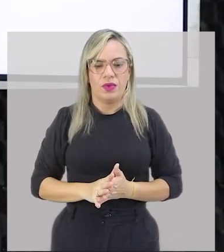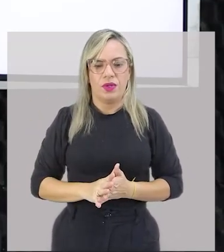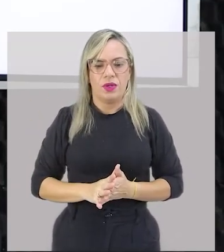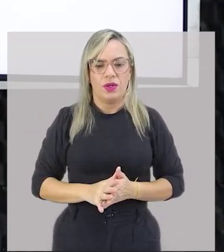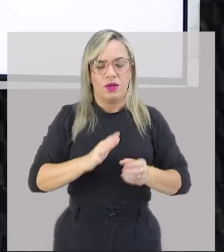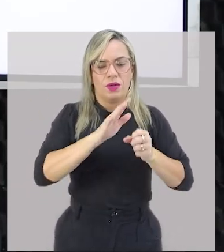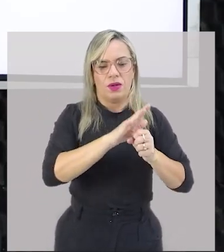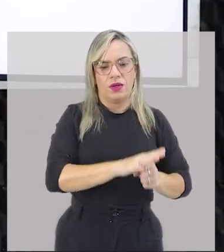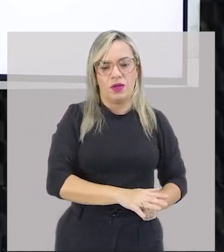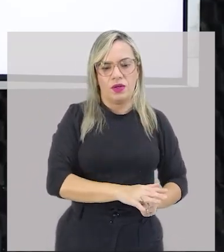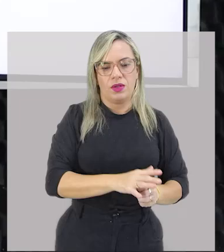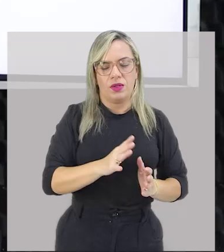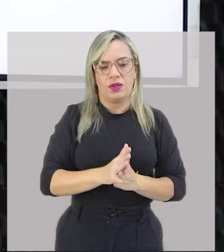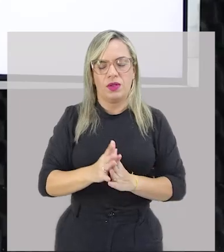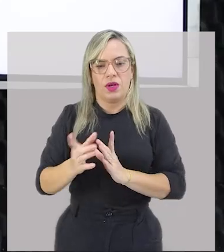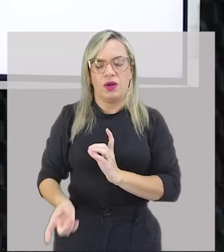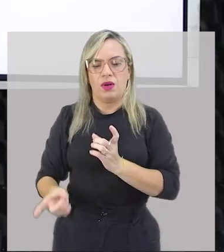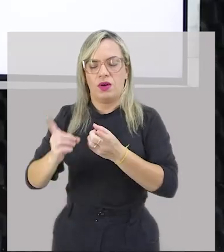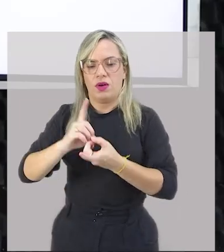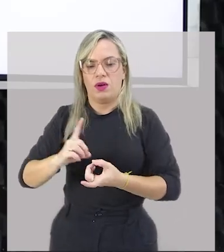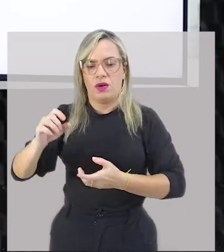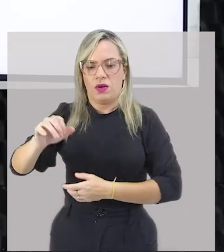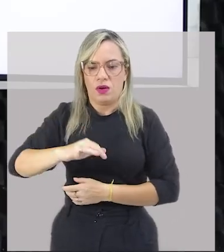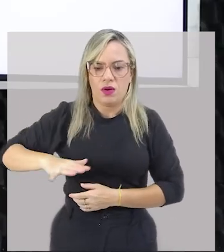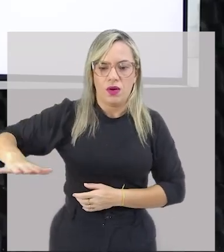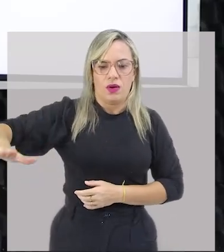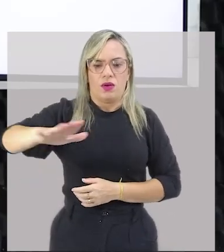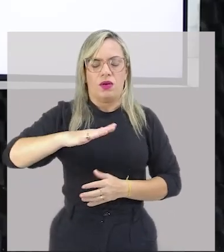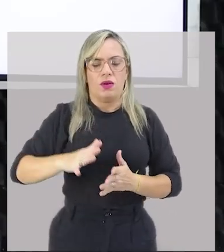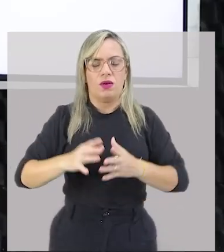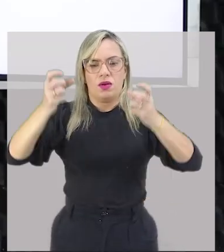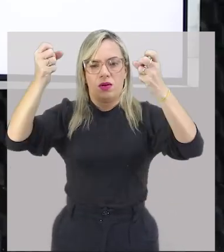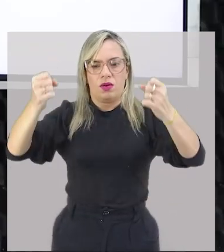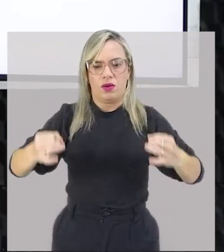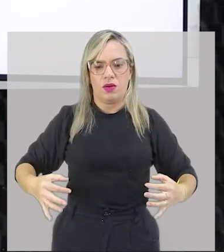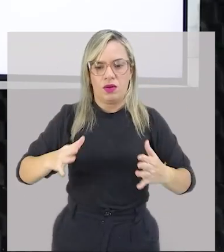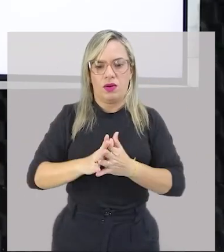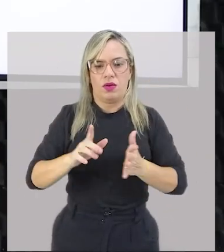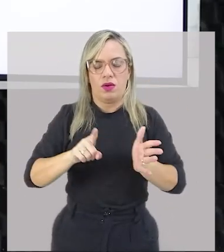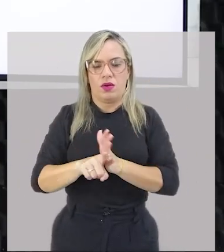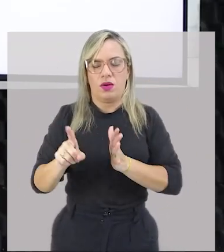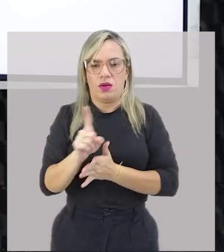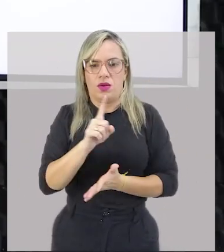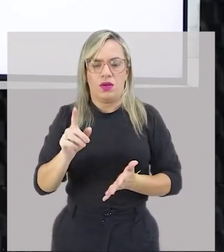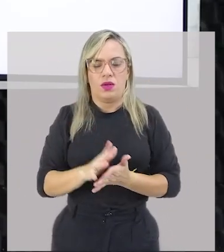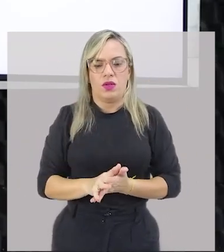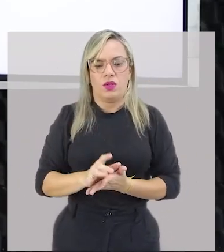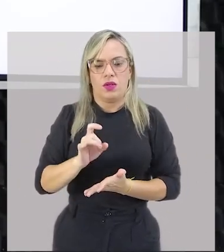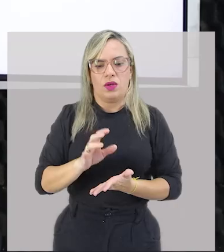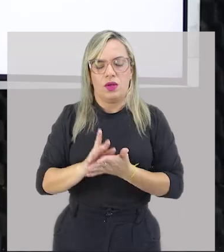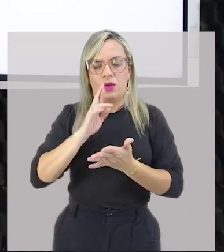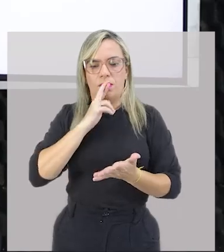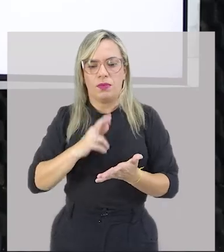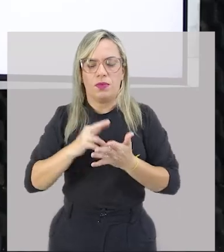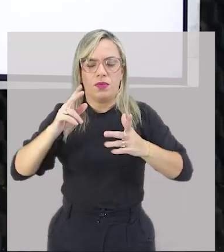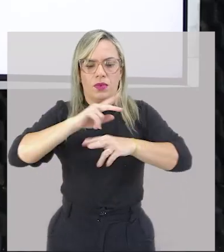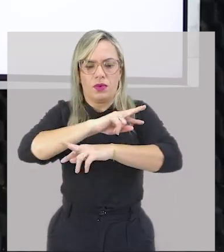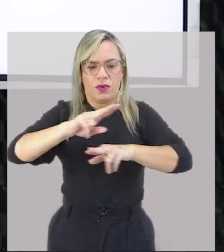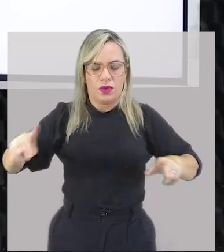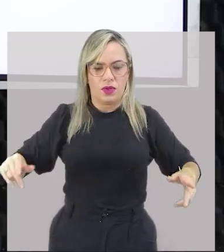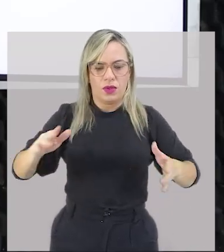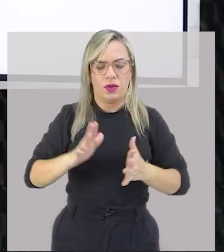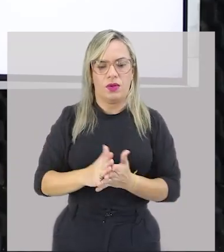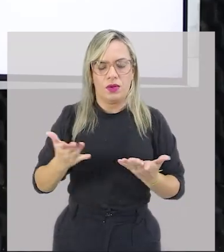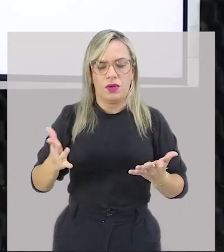são inversamente proporcionais, são os comentários aí da questão. Como eu falei, né, a gente não vai só responder a questão, nós vamos falar várias coisas em cima